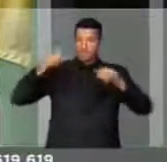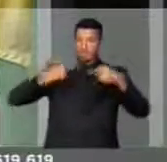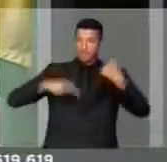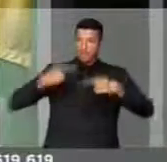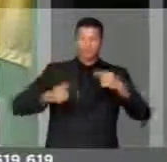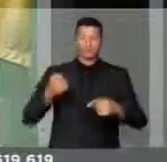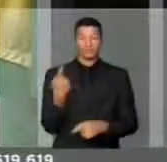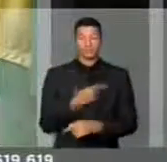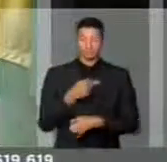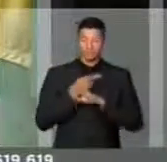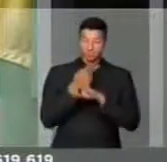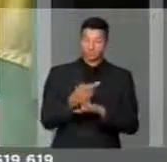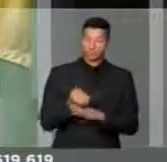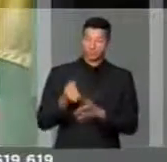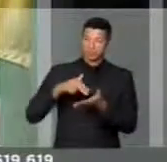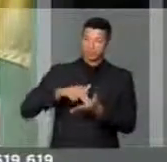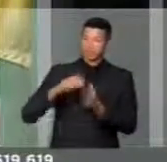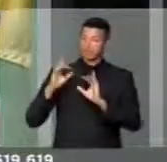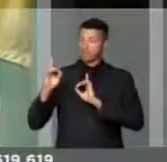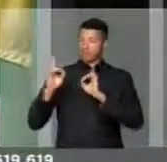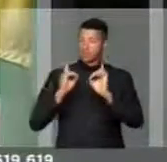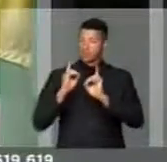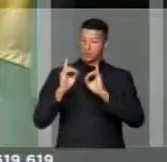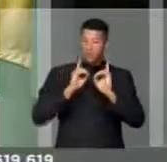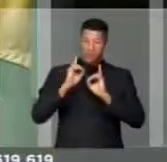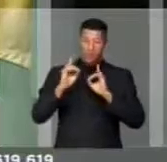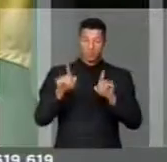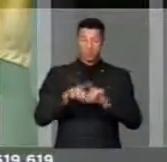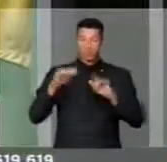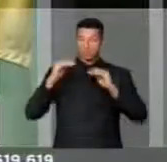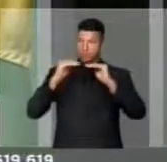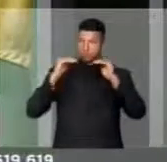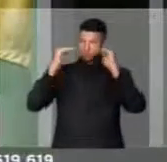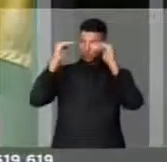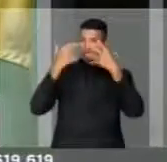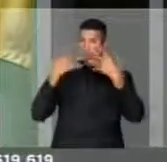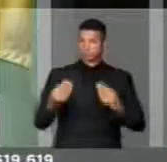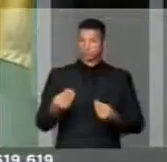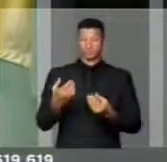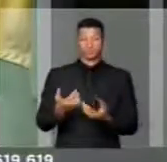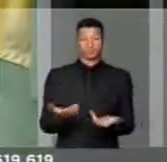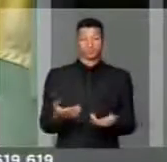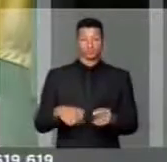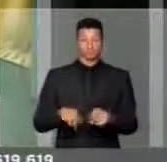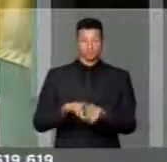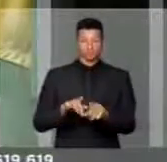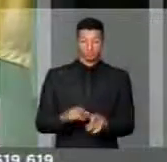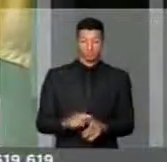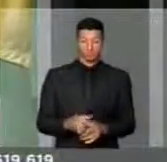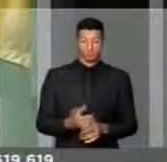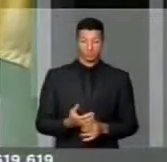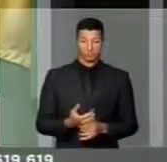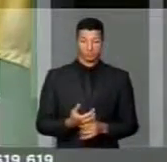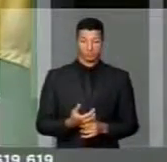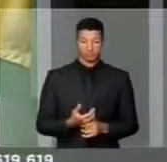discussões e procura se manter um diálogo em um nível aceitável. Então,